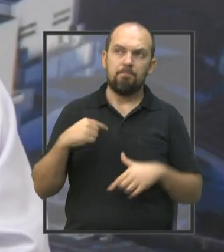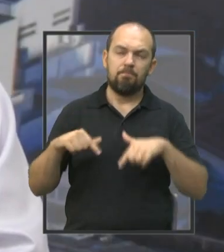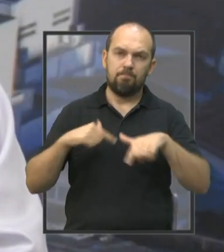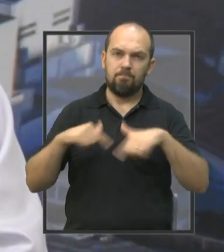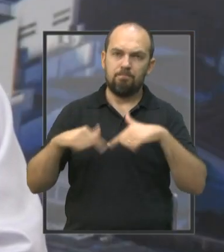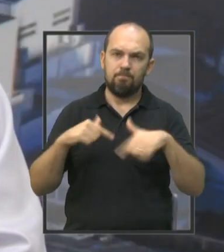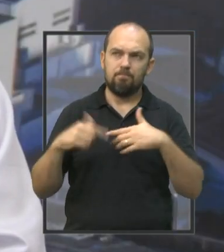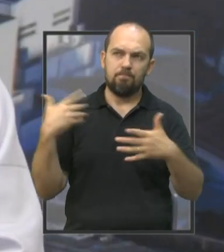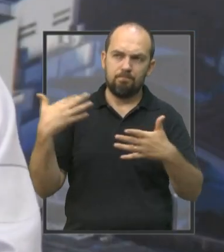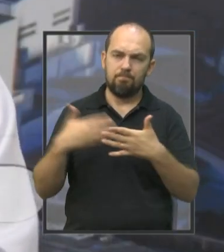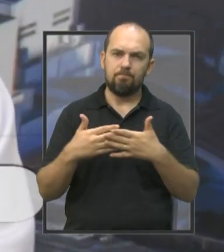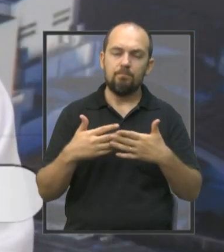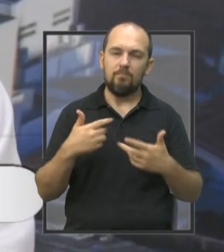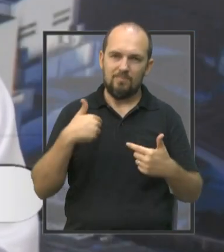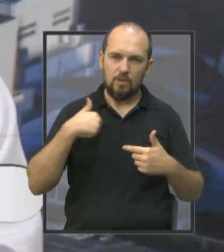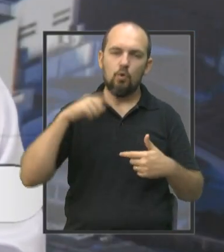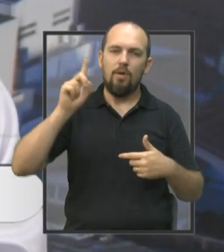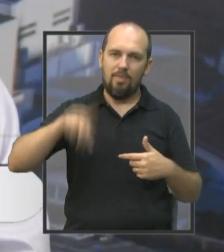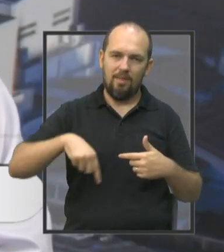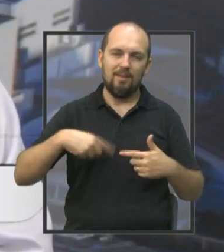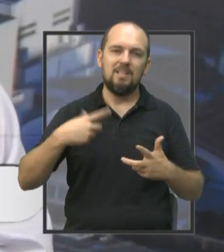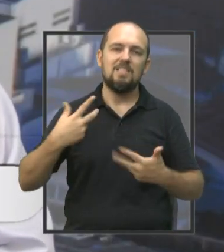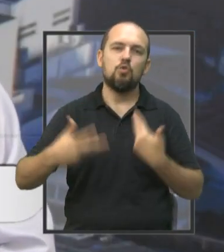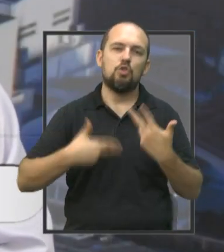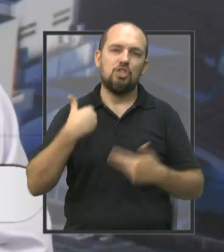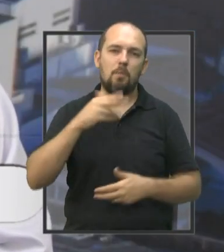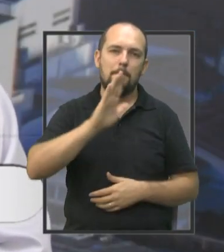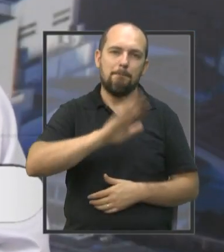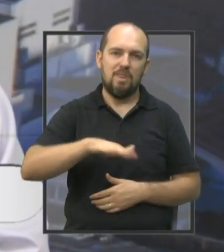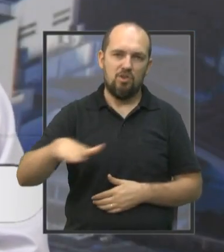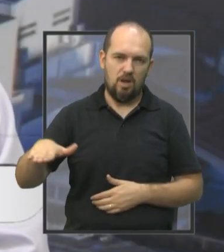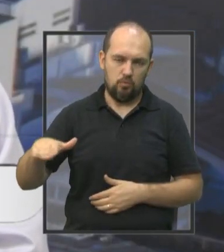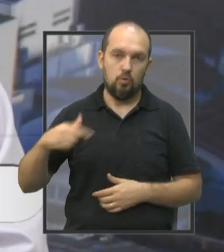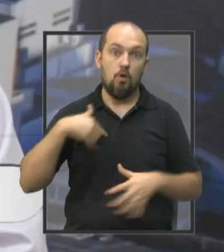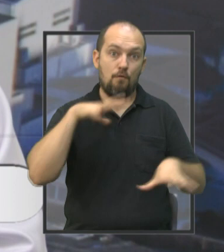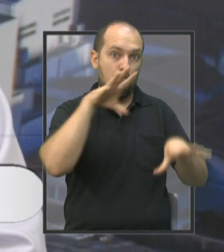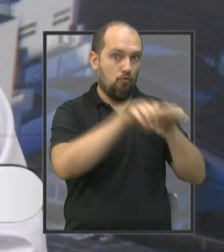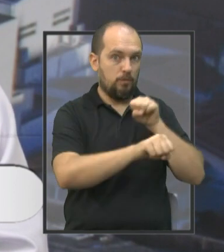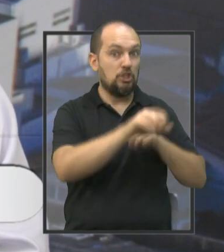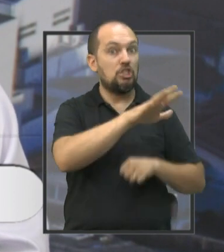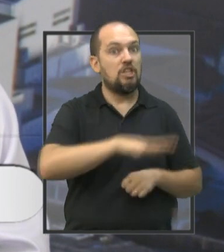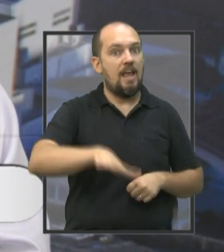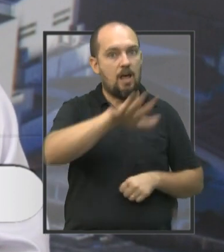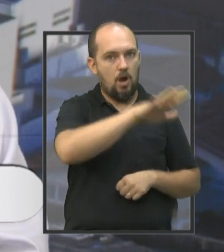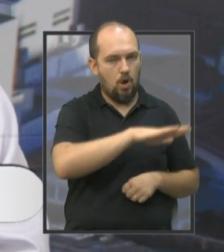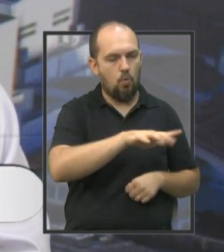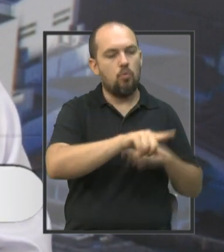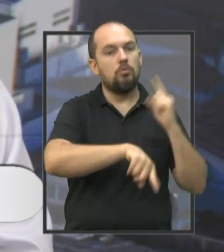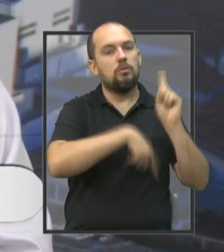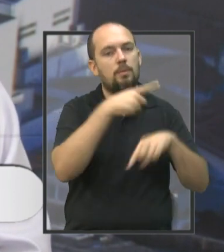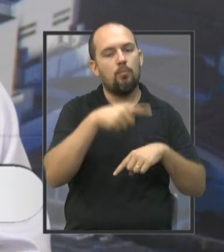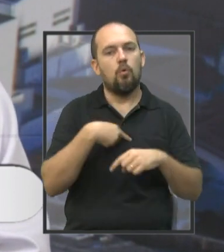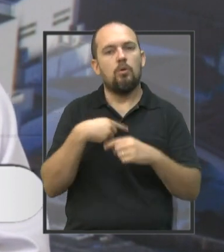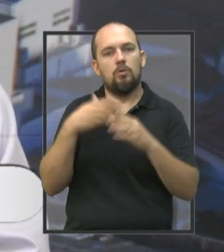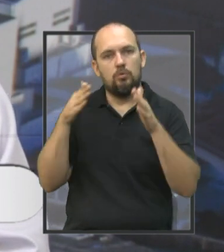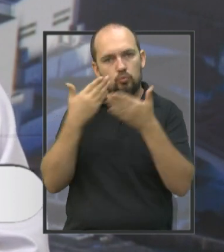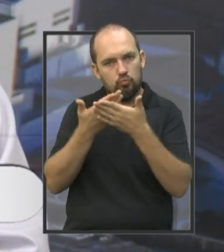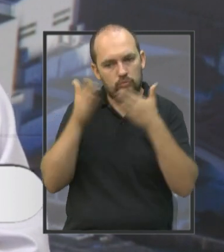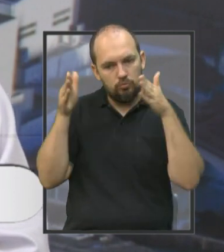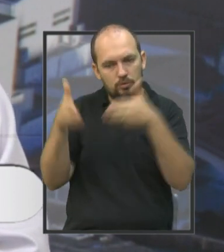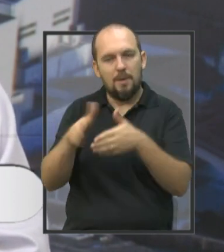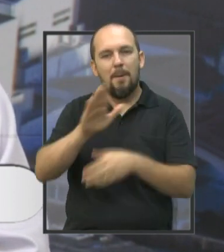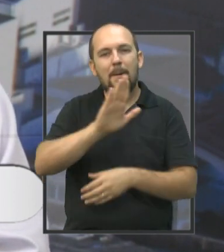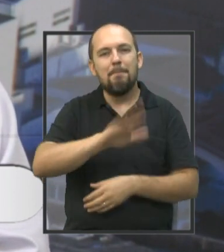Eu sou cirurgião pediátrico, sou formação de cirurgião geral e depois cirurgia pediátrica e faço